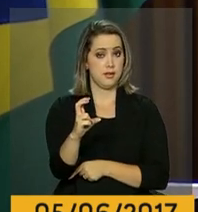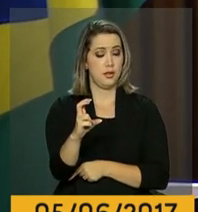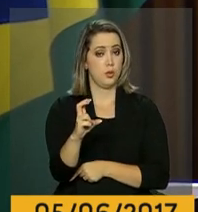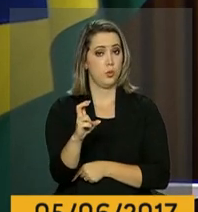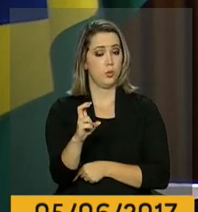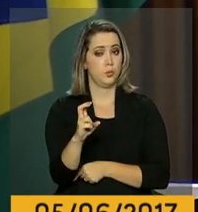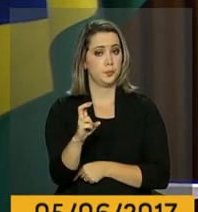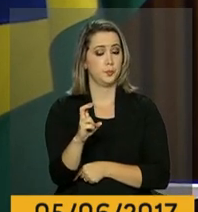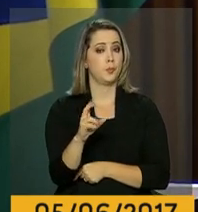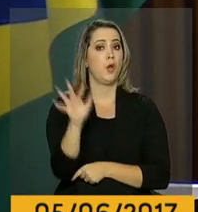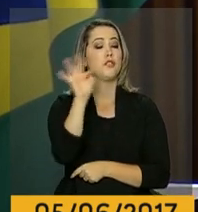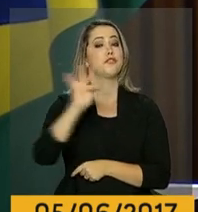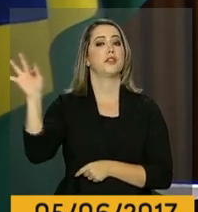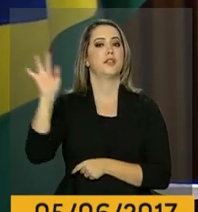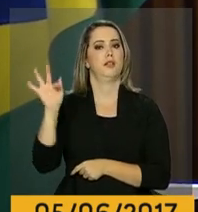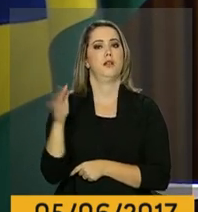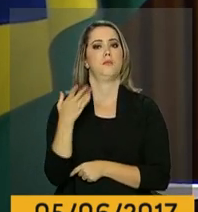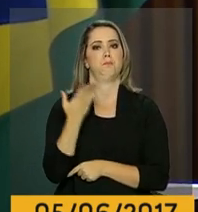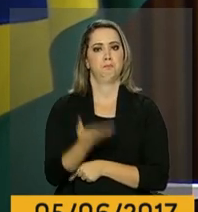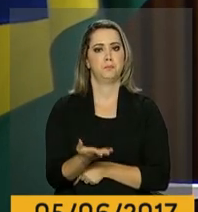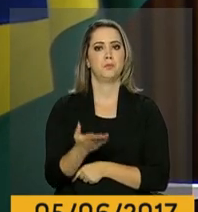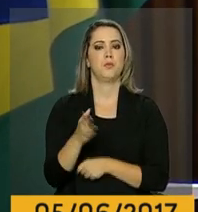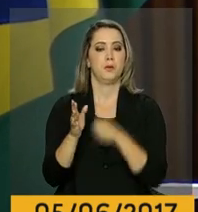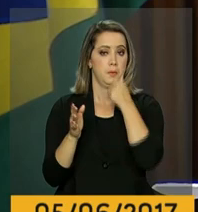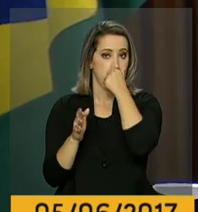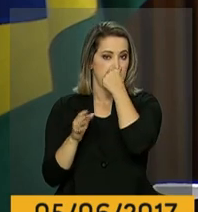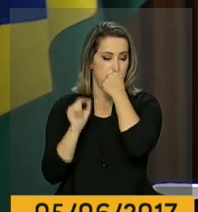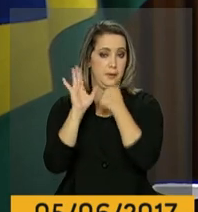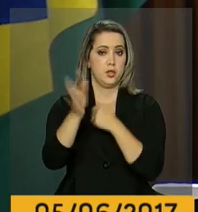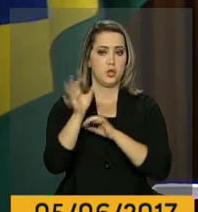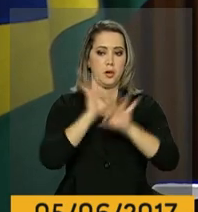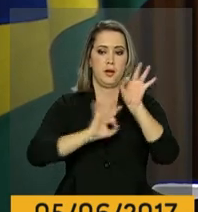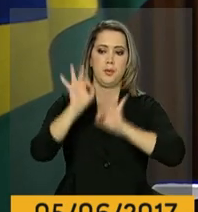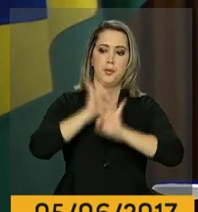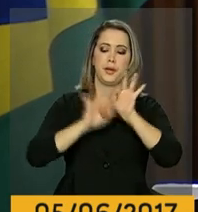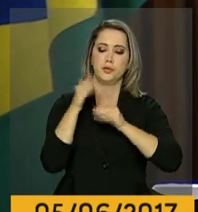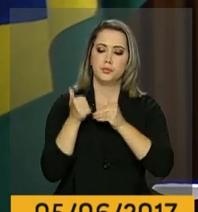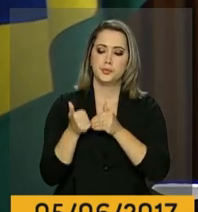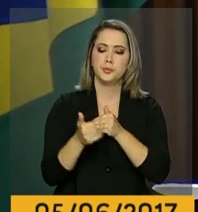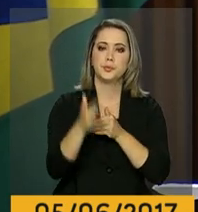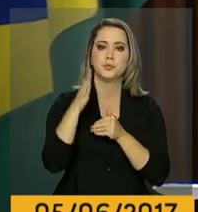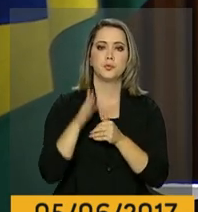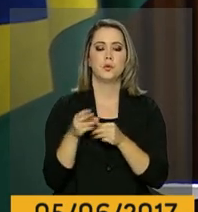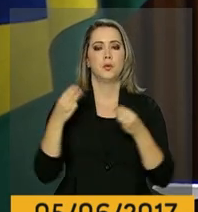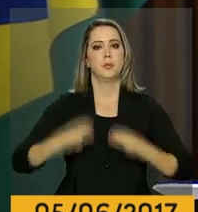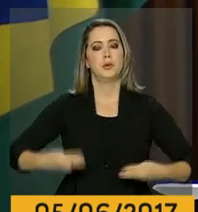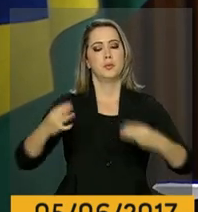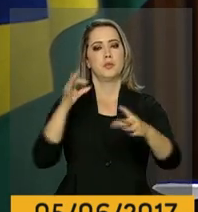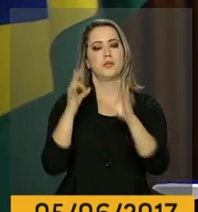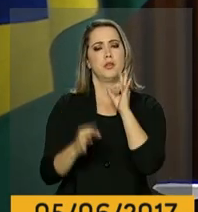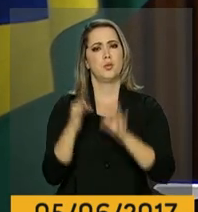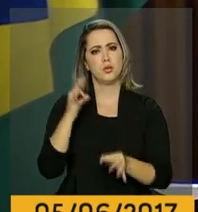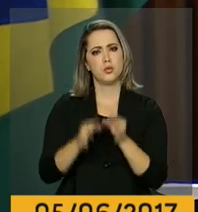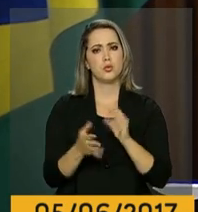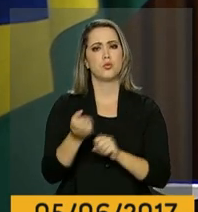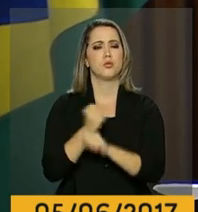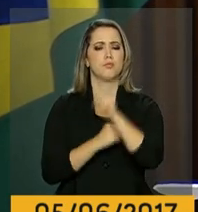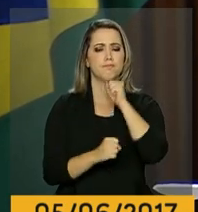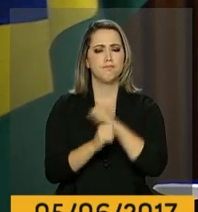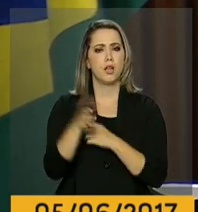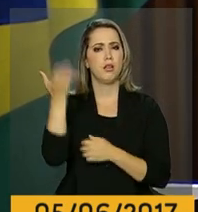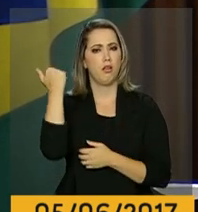eh federais estes planos estão sendo executados levados adiante pelo Ministério da Justiça que no